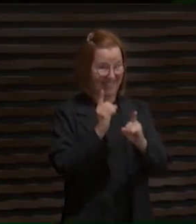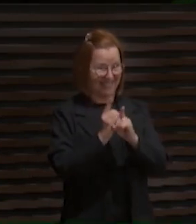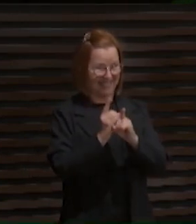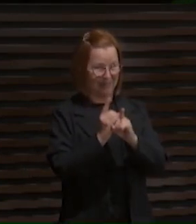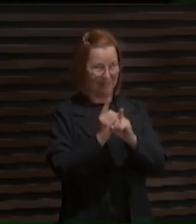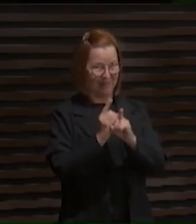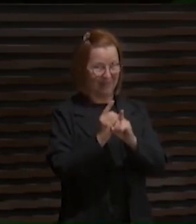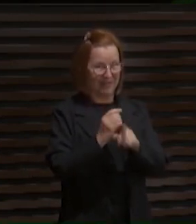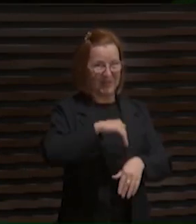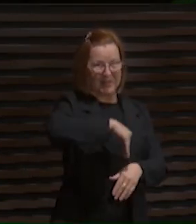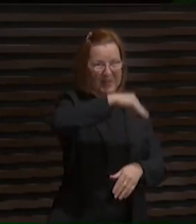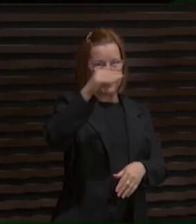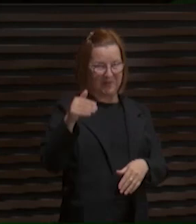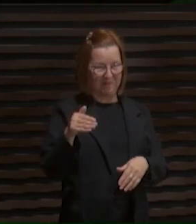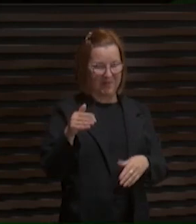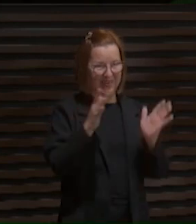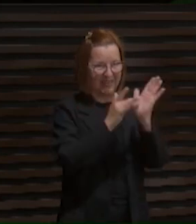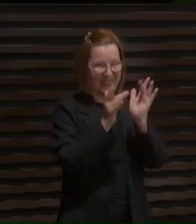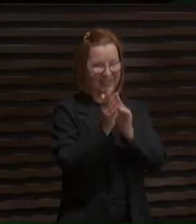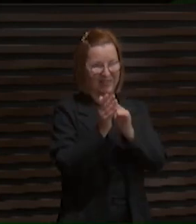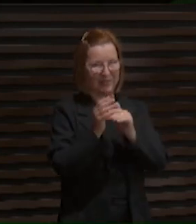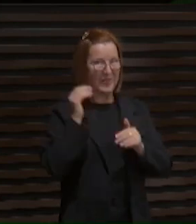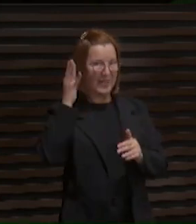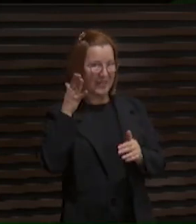isso, como nós reagiríamos?